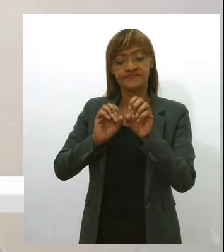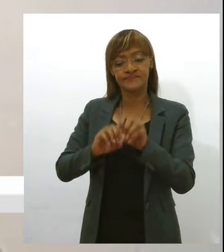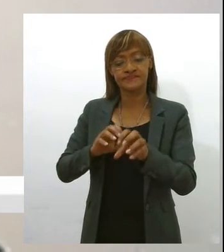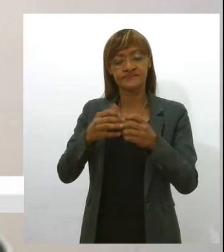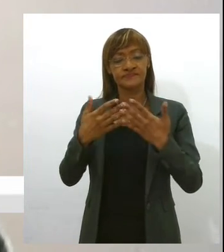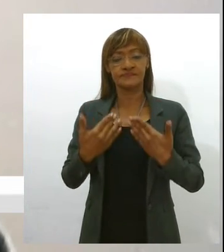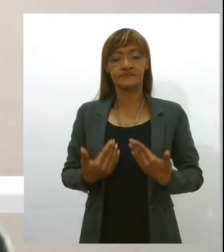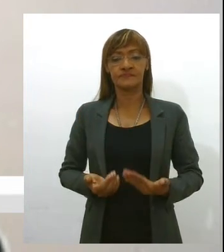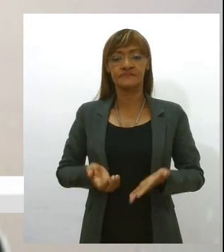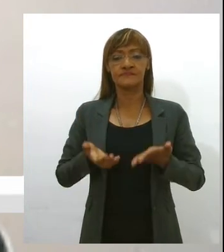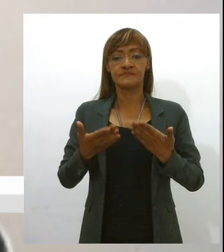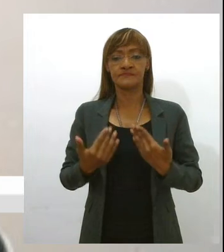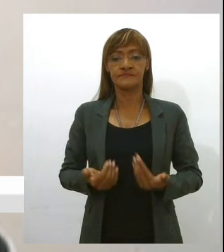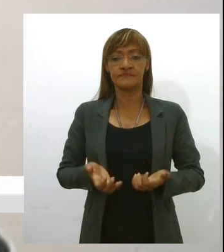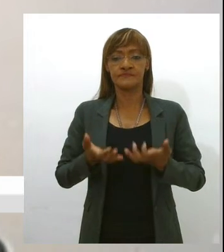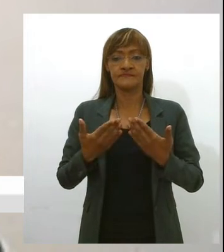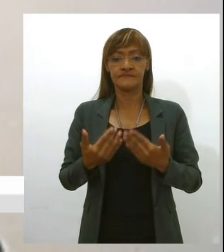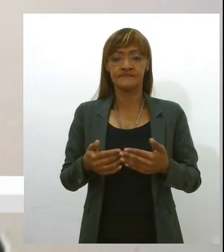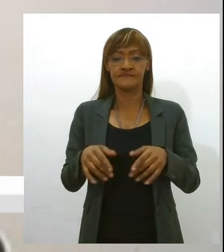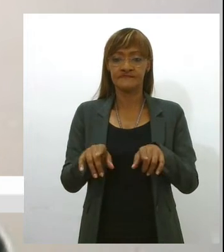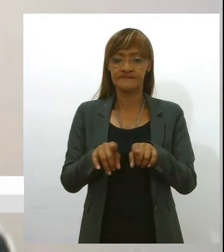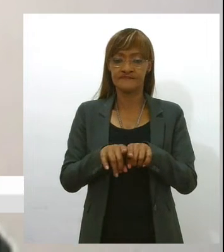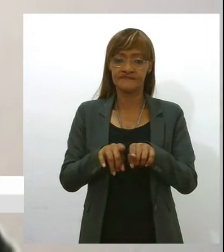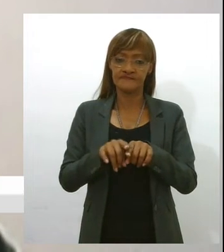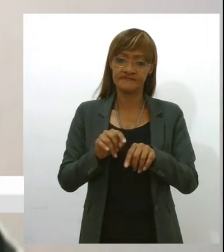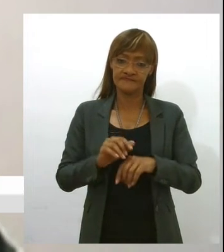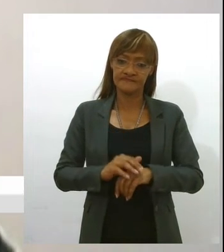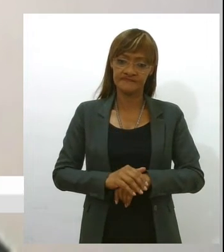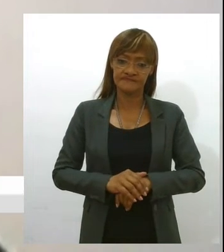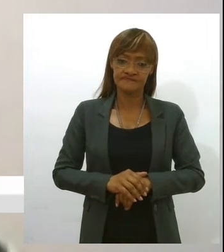ativa também, né? Mais leve não significa que você...